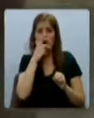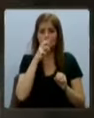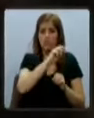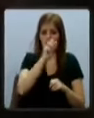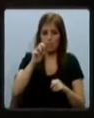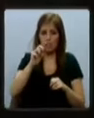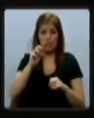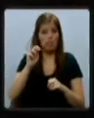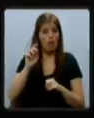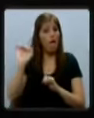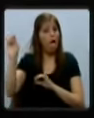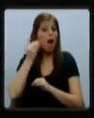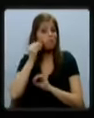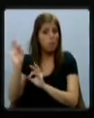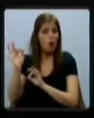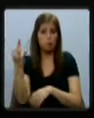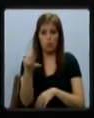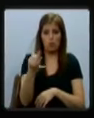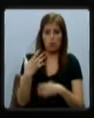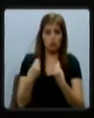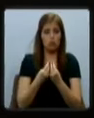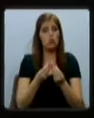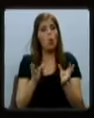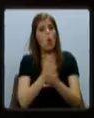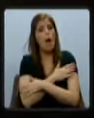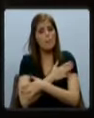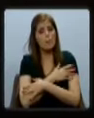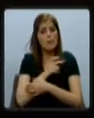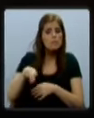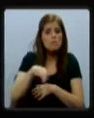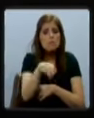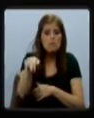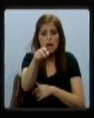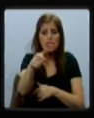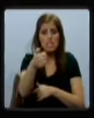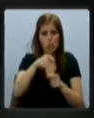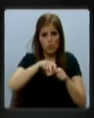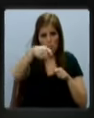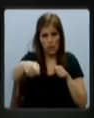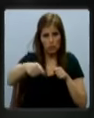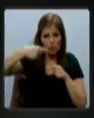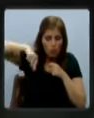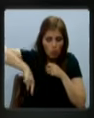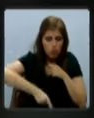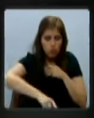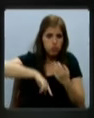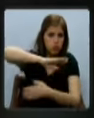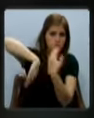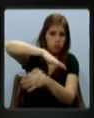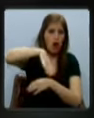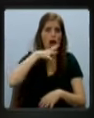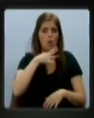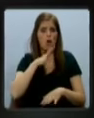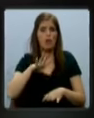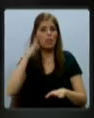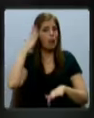Porto. Estava com um amigo a transpor este obstáculo de 50 metros que desagua num turbilhão de água quando se deu